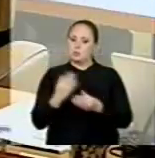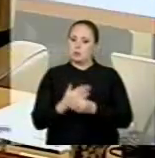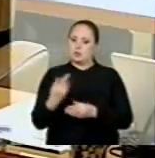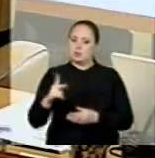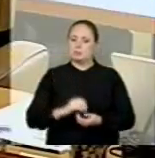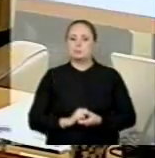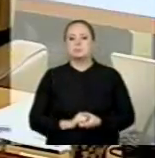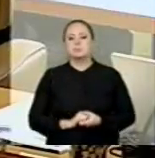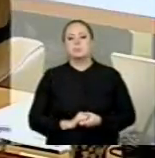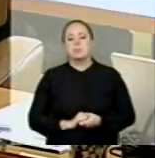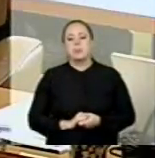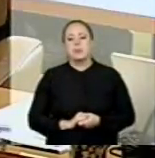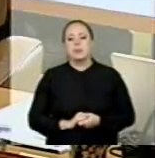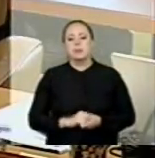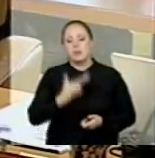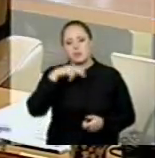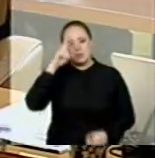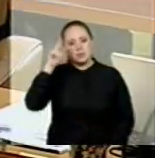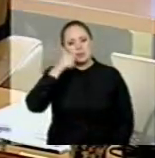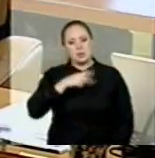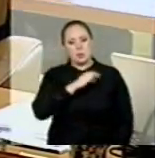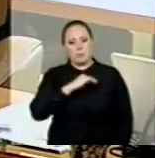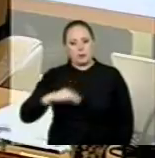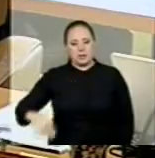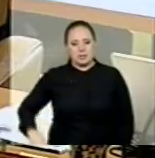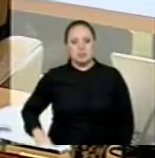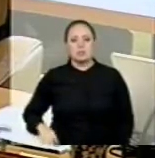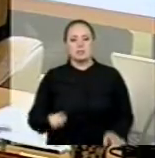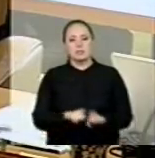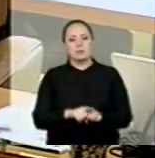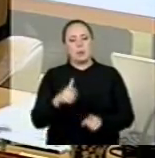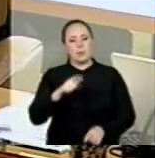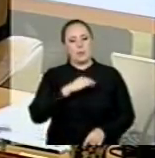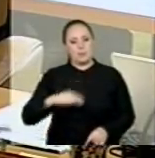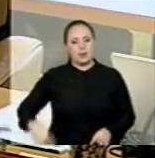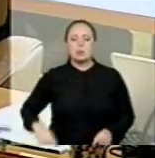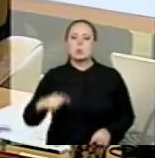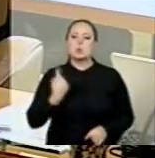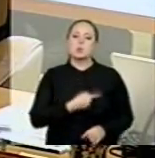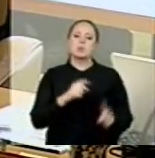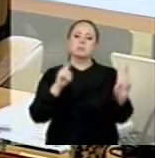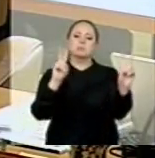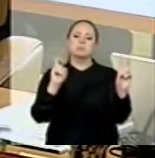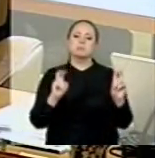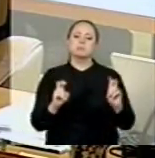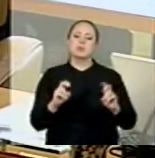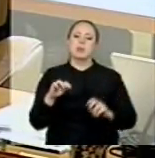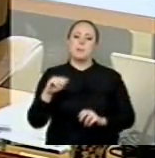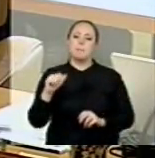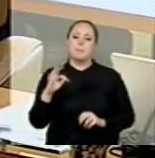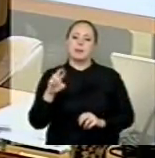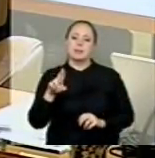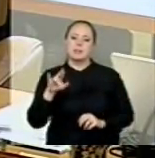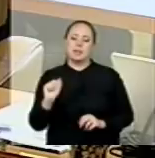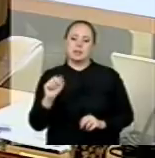Presidente, eminentes pares, creio que mutatis mutandis, nós estamos a tratar de matéria de fundo